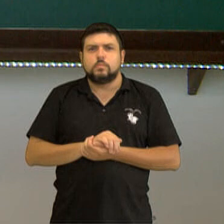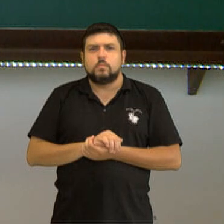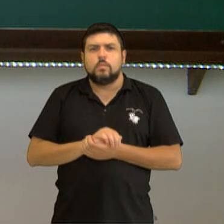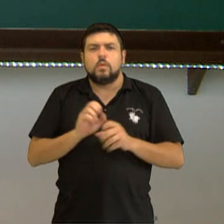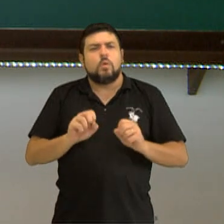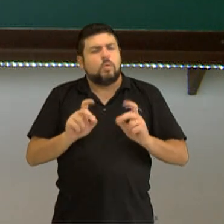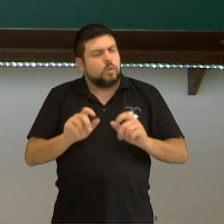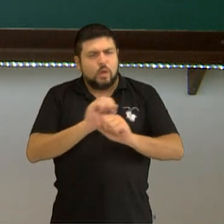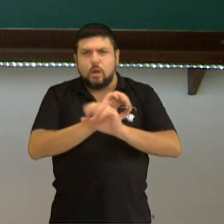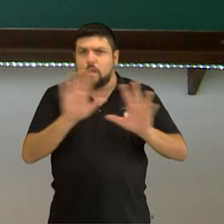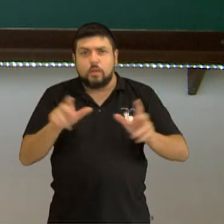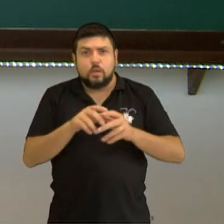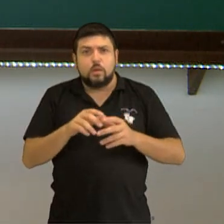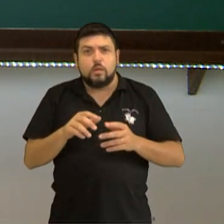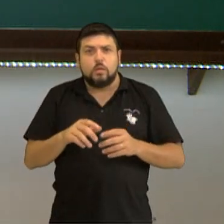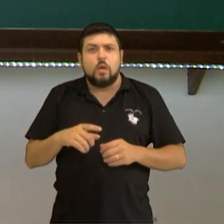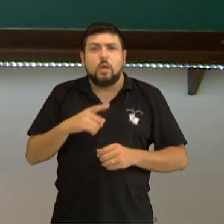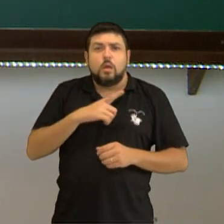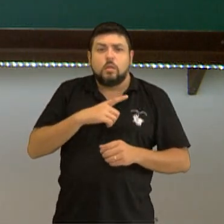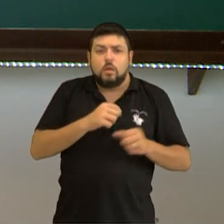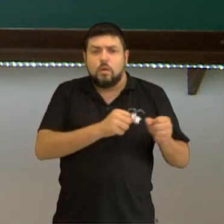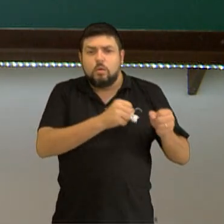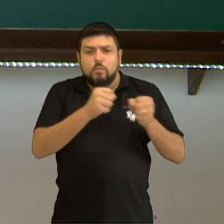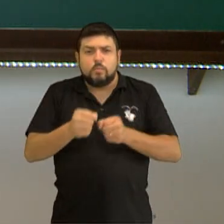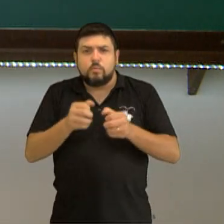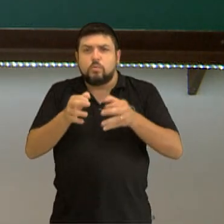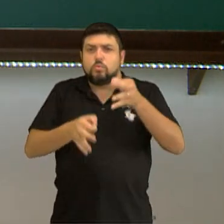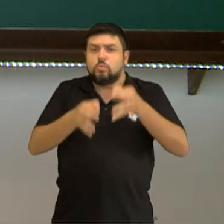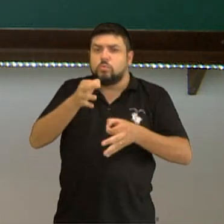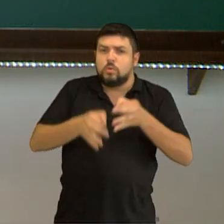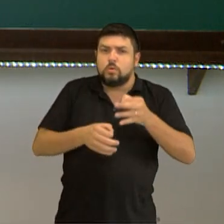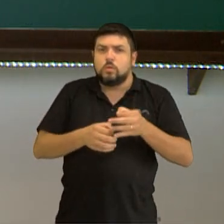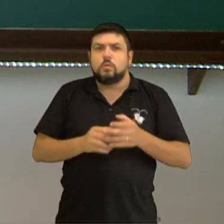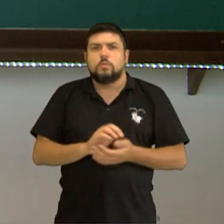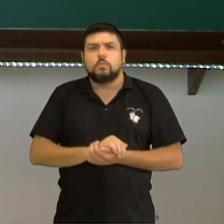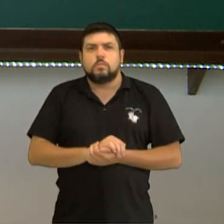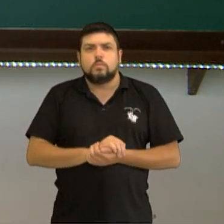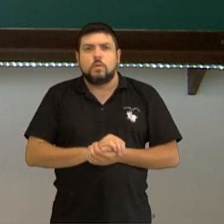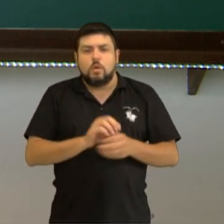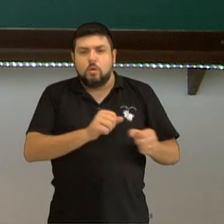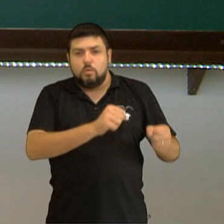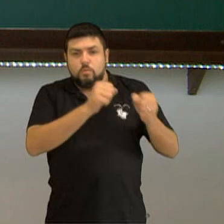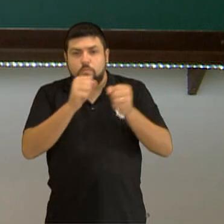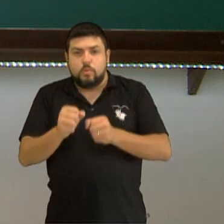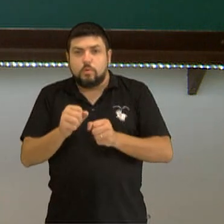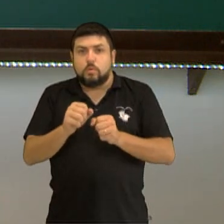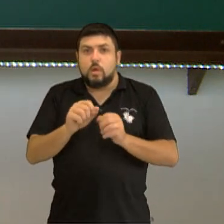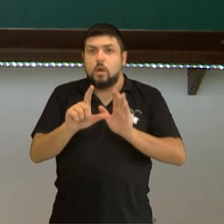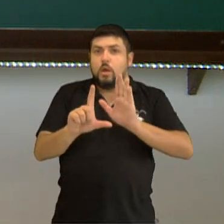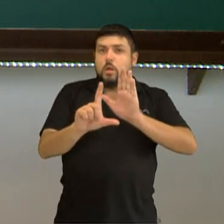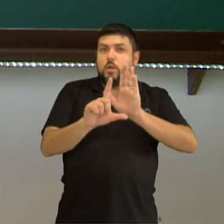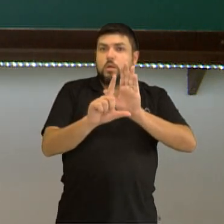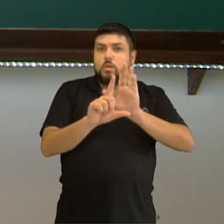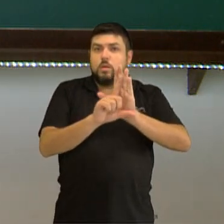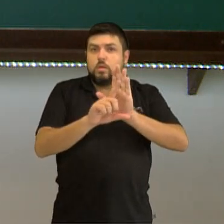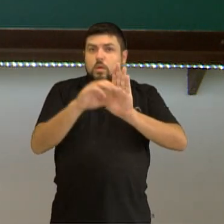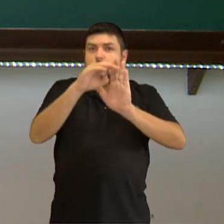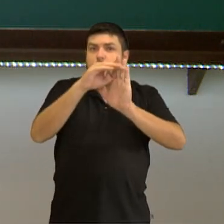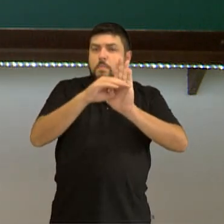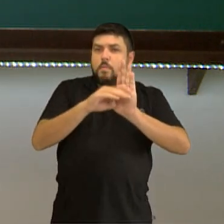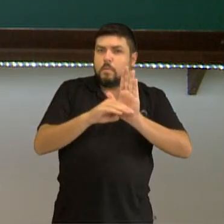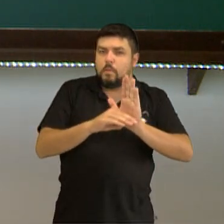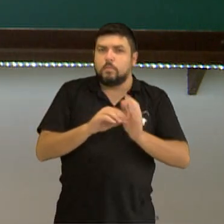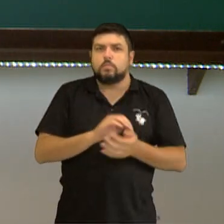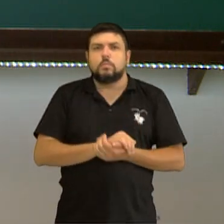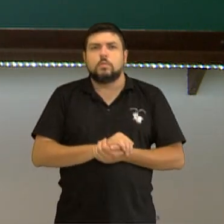política. Temos o poder judiciário, né, que garante as leis, temos o poder legislativo, que faz as leis e fiscaliza o executivo, e